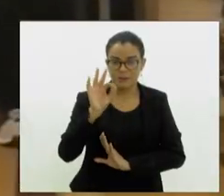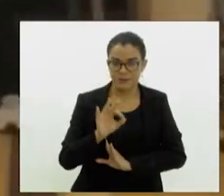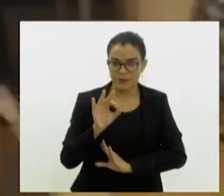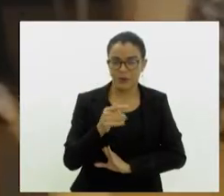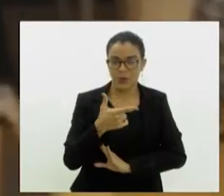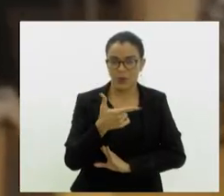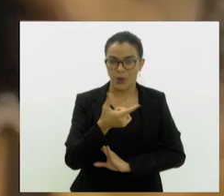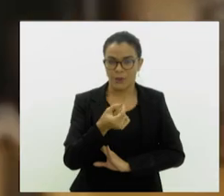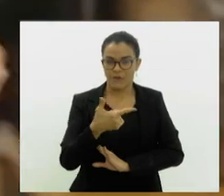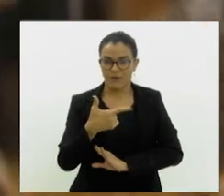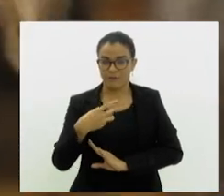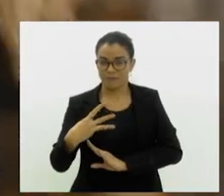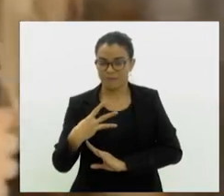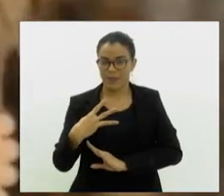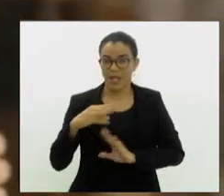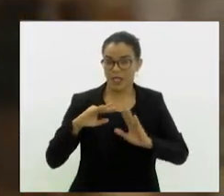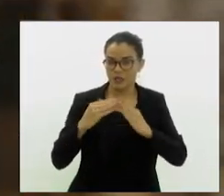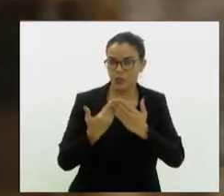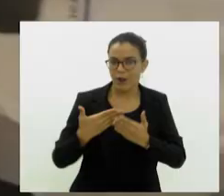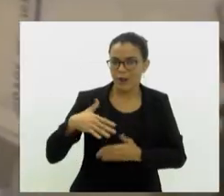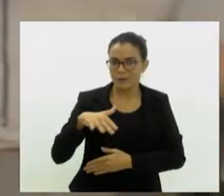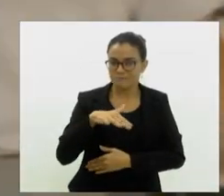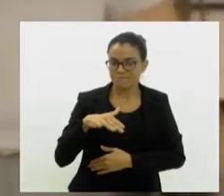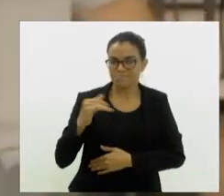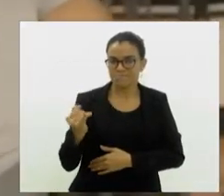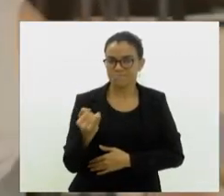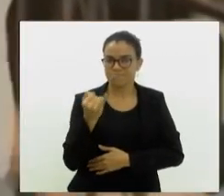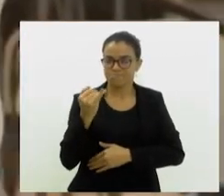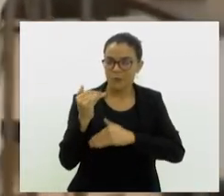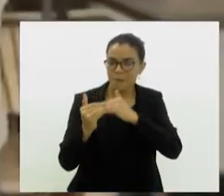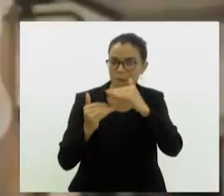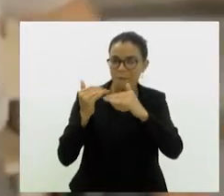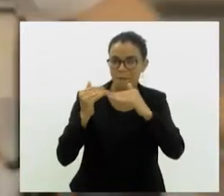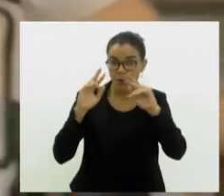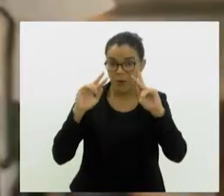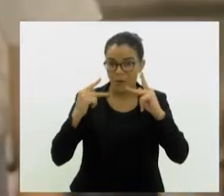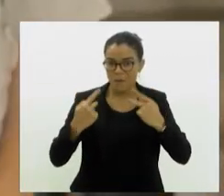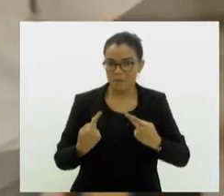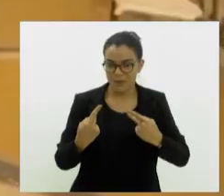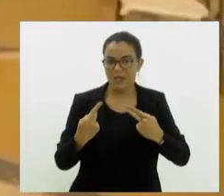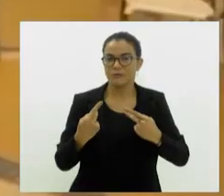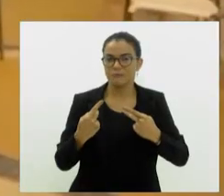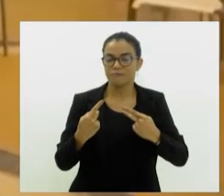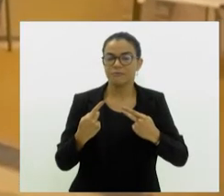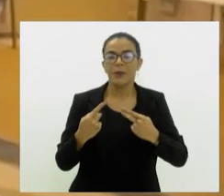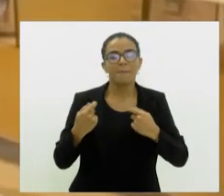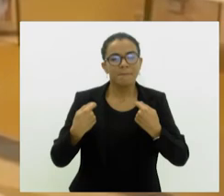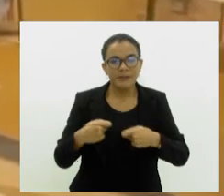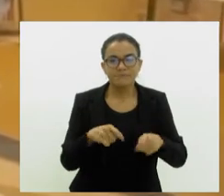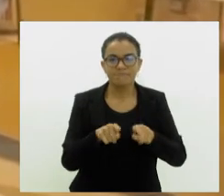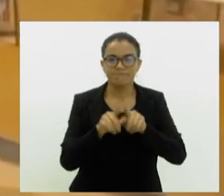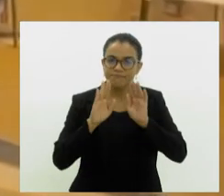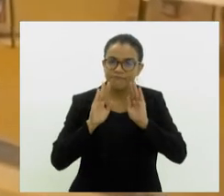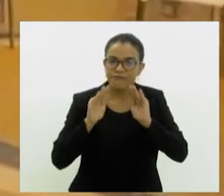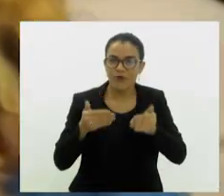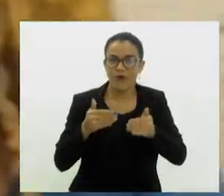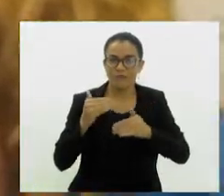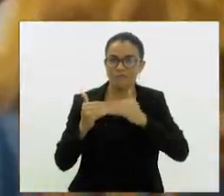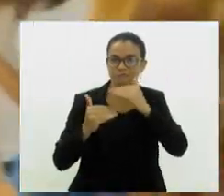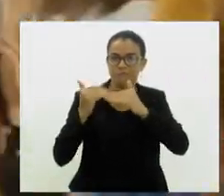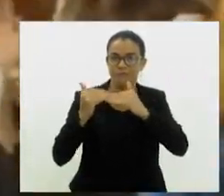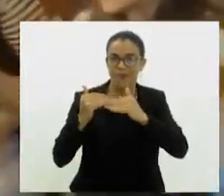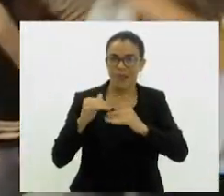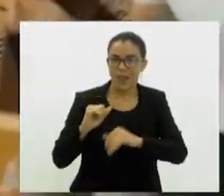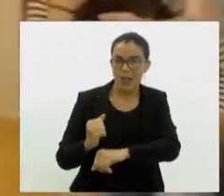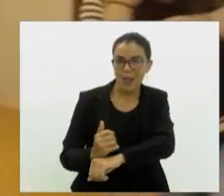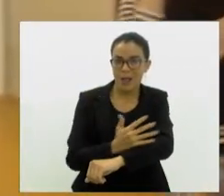2023. Tendo em vista que a escola é um espaço importante de desenvolvimento humano integral, é necessário que ela seja também focada no desenvolvimento